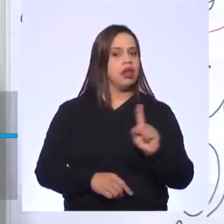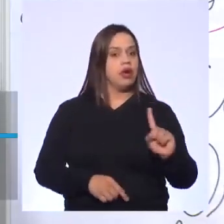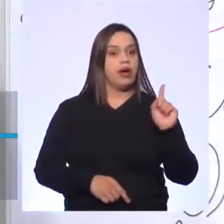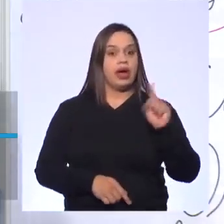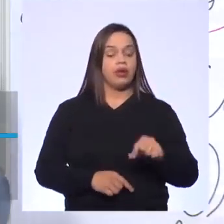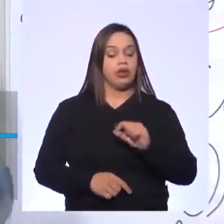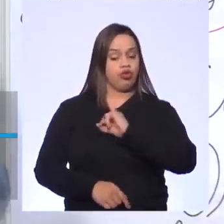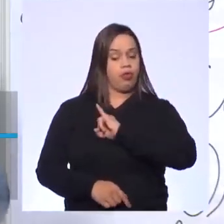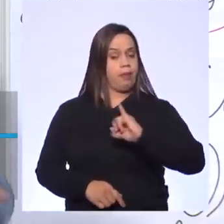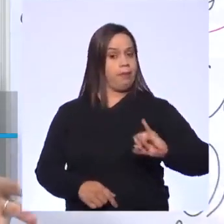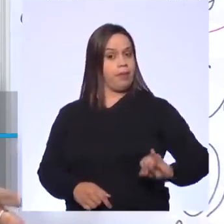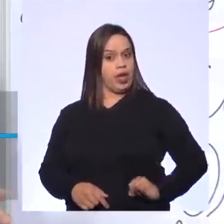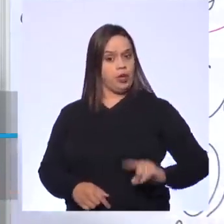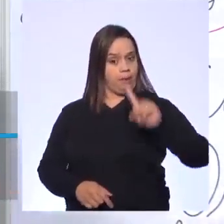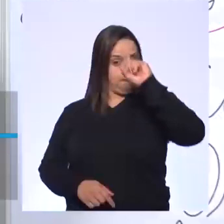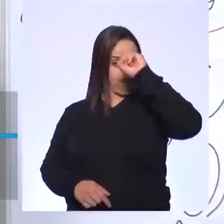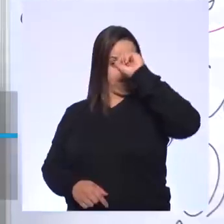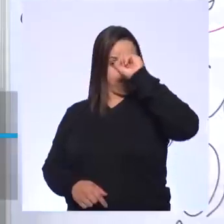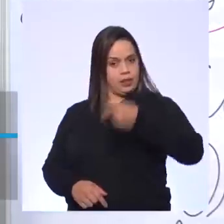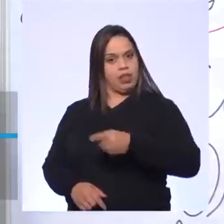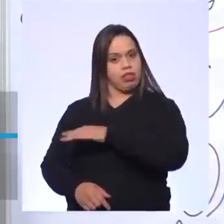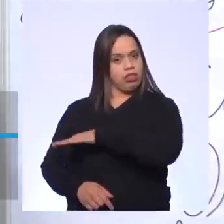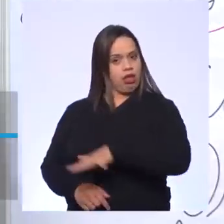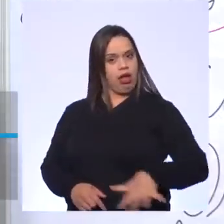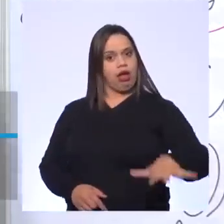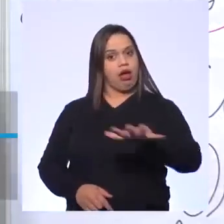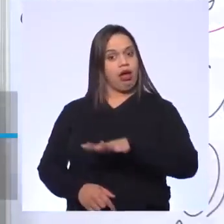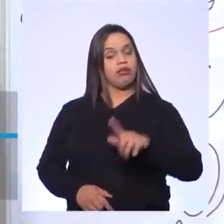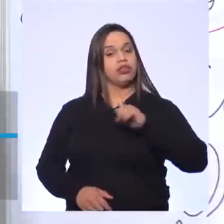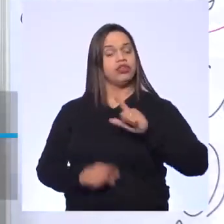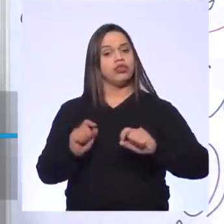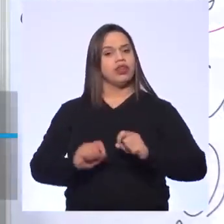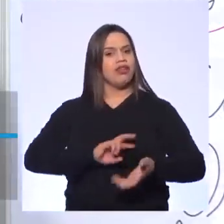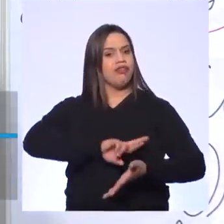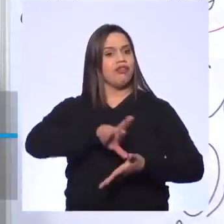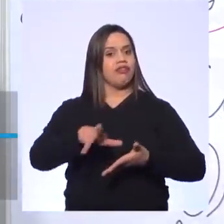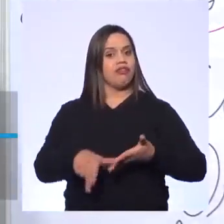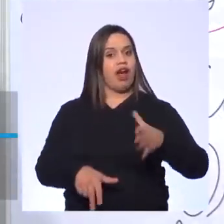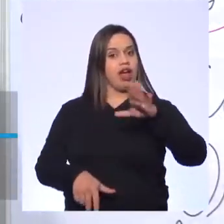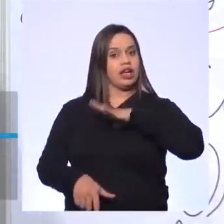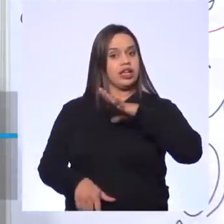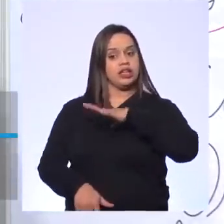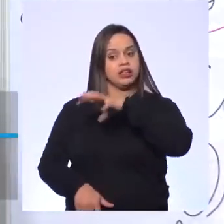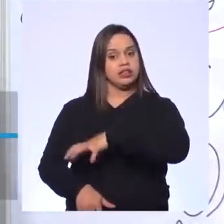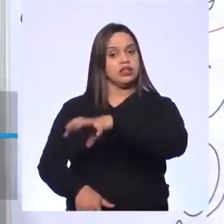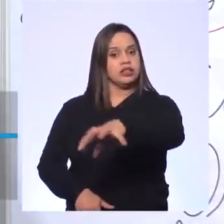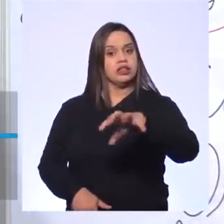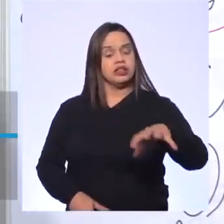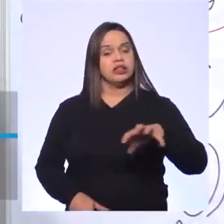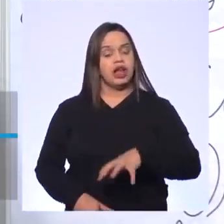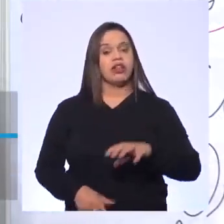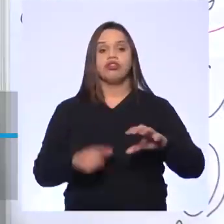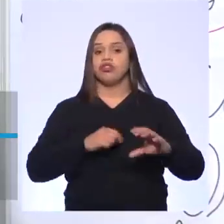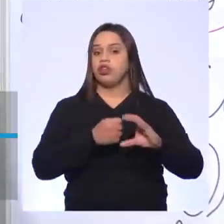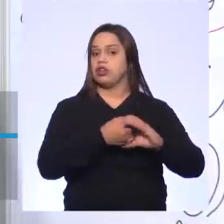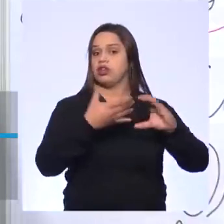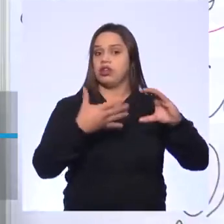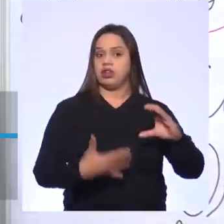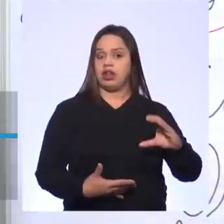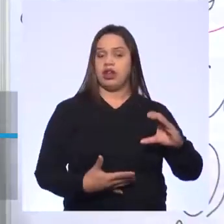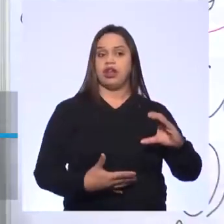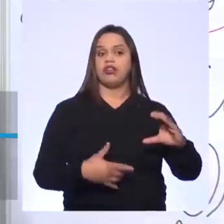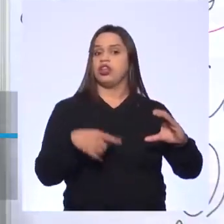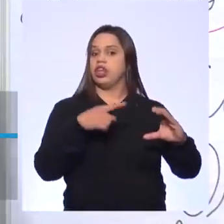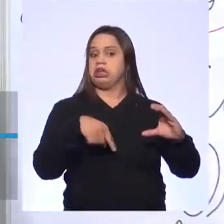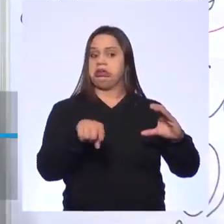tínhamos o imperador mandando em tudo, e nós tínhamos aí várias cidades com suas características que não estavam sendo